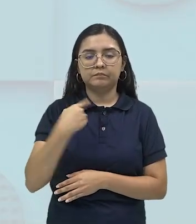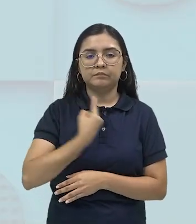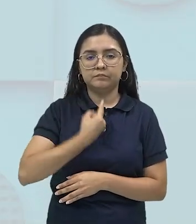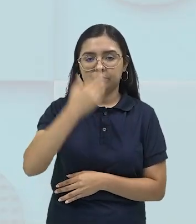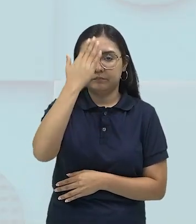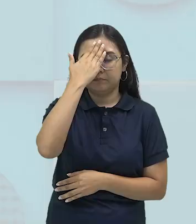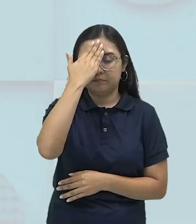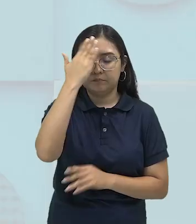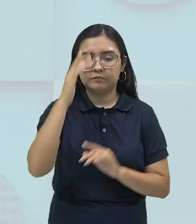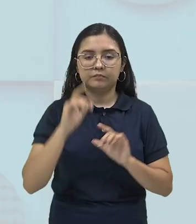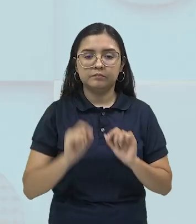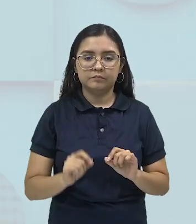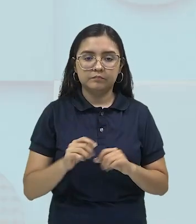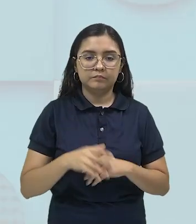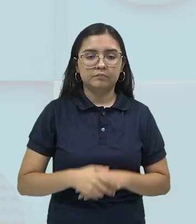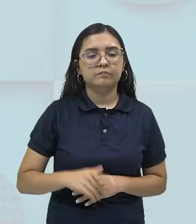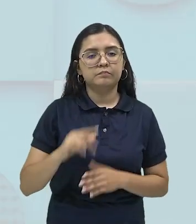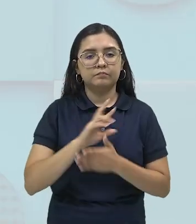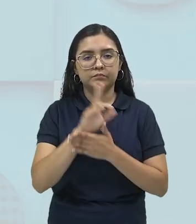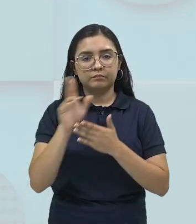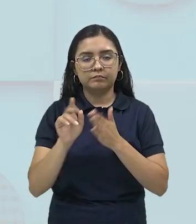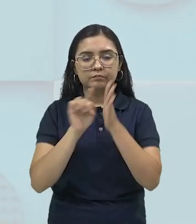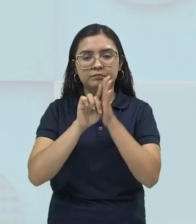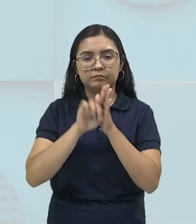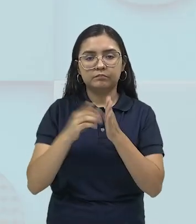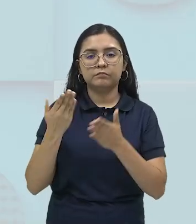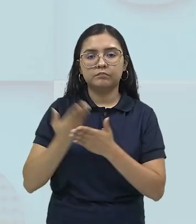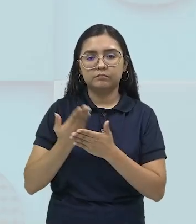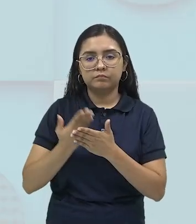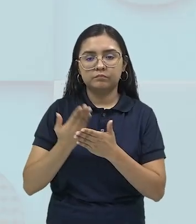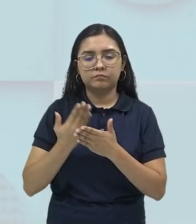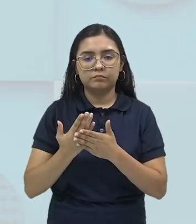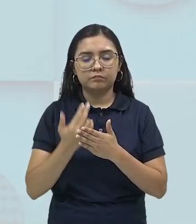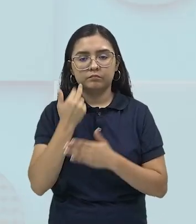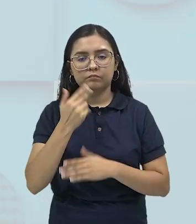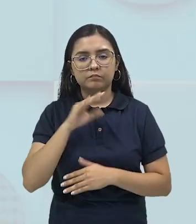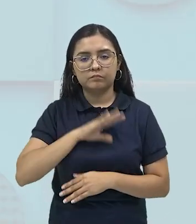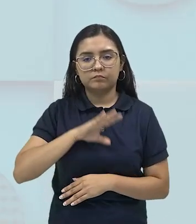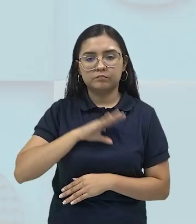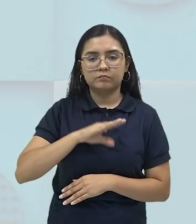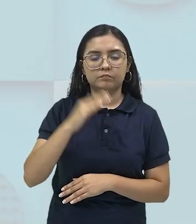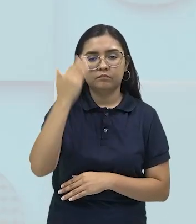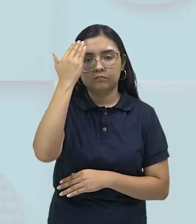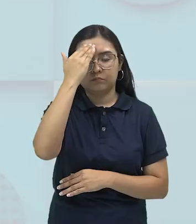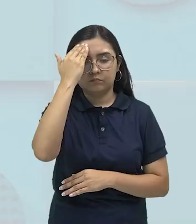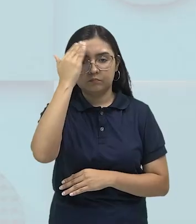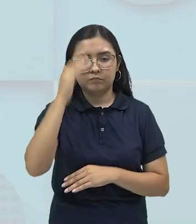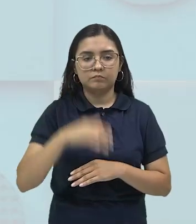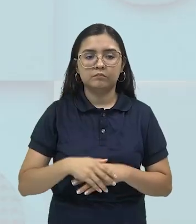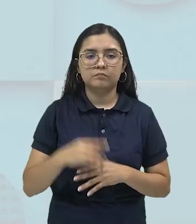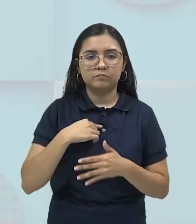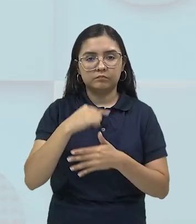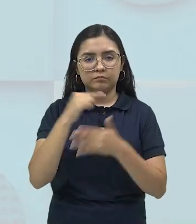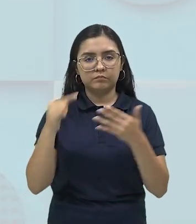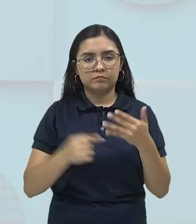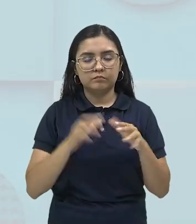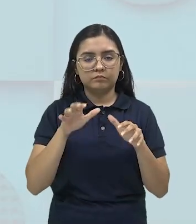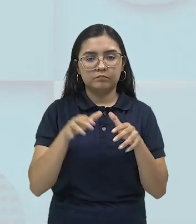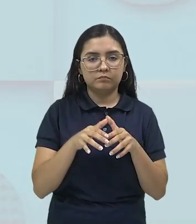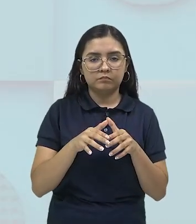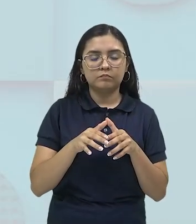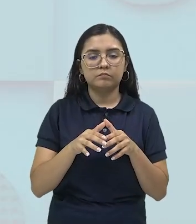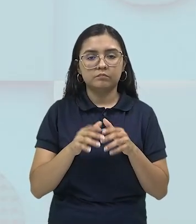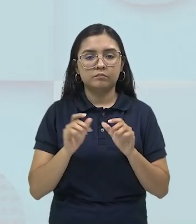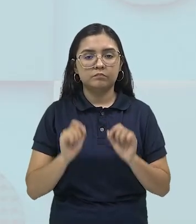que alguém, em algum momento, vários pesquisadores foram estudar a língua portuguesa e tentar entender esses mecanismos que nós utilizamos enquanto